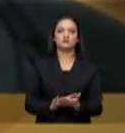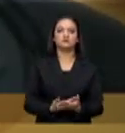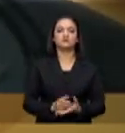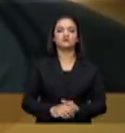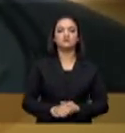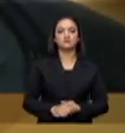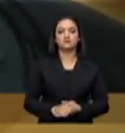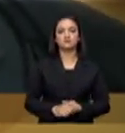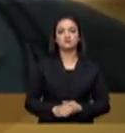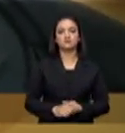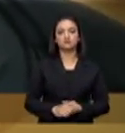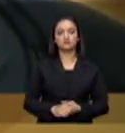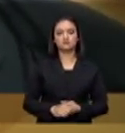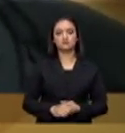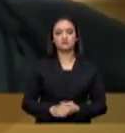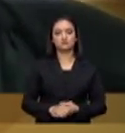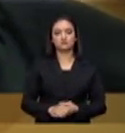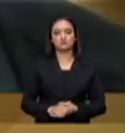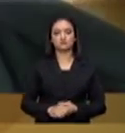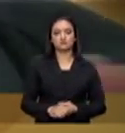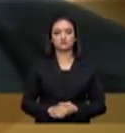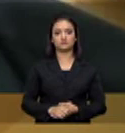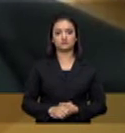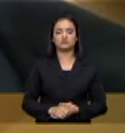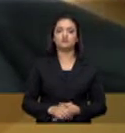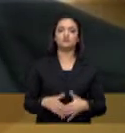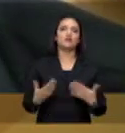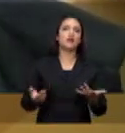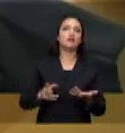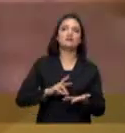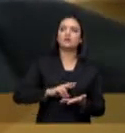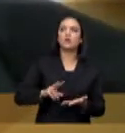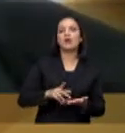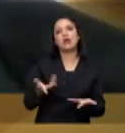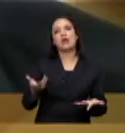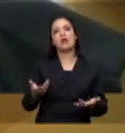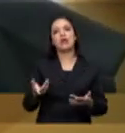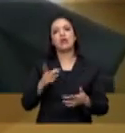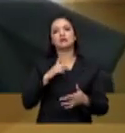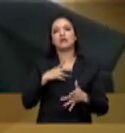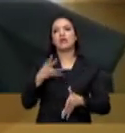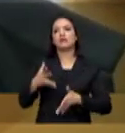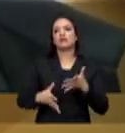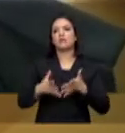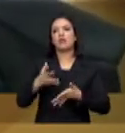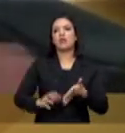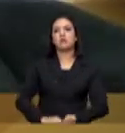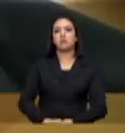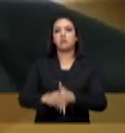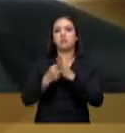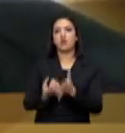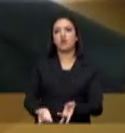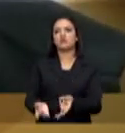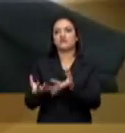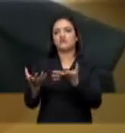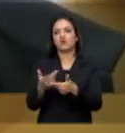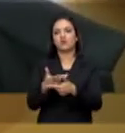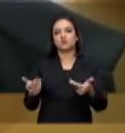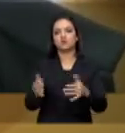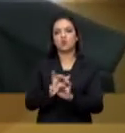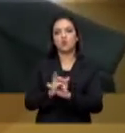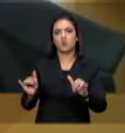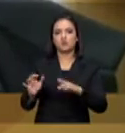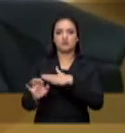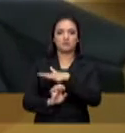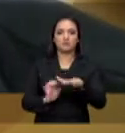Não há mais aqui, não há se trata aqui de impedir o comércio, de impedir a publicidade nacional, de impedir a federação e a